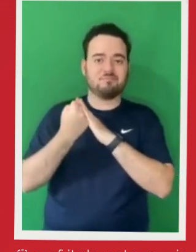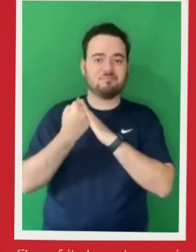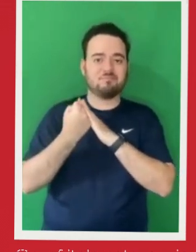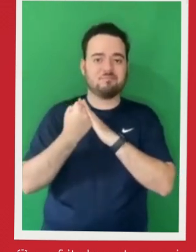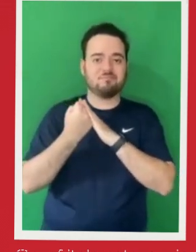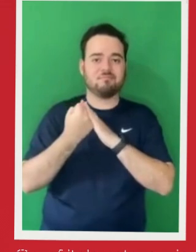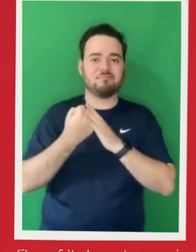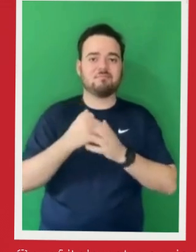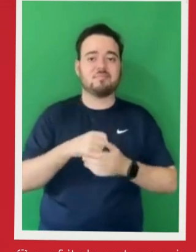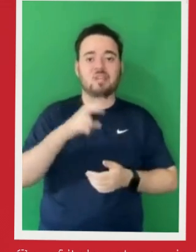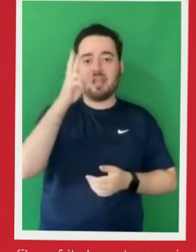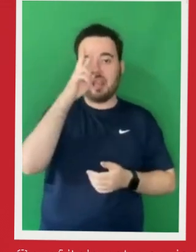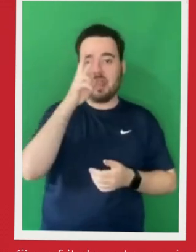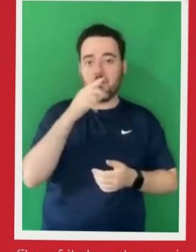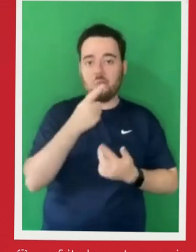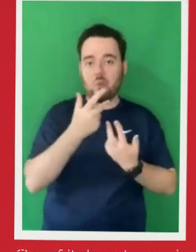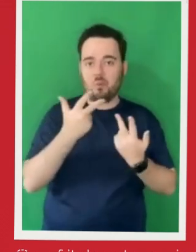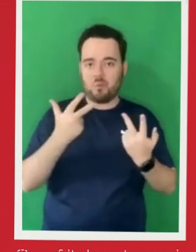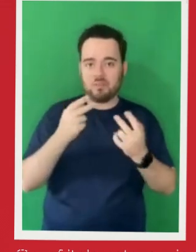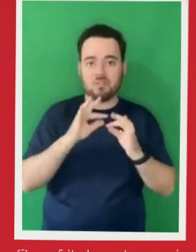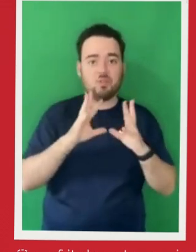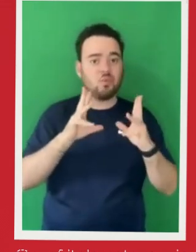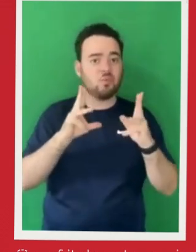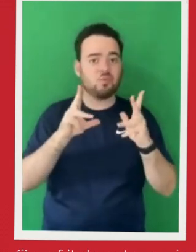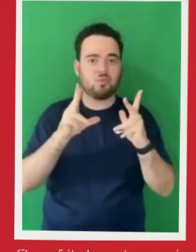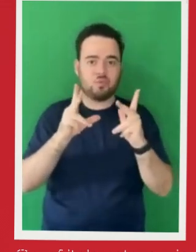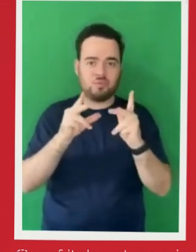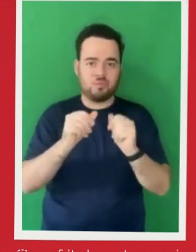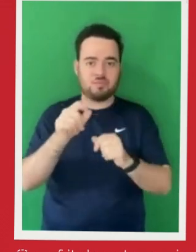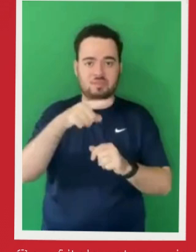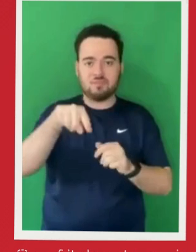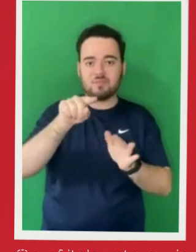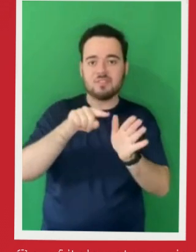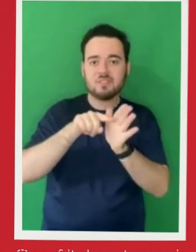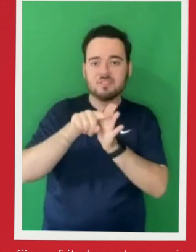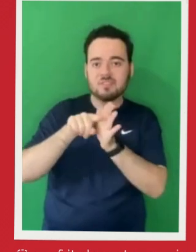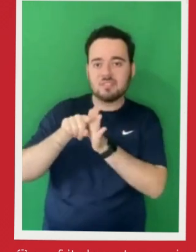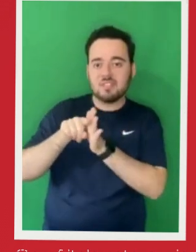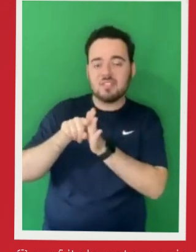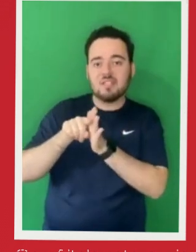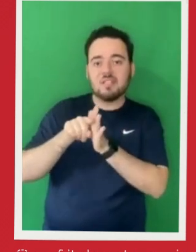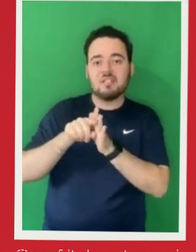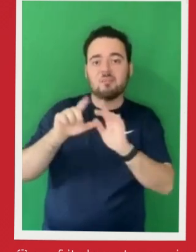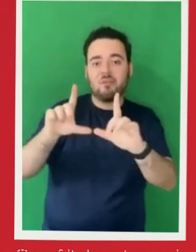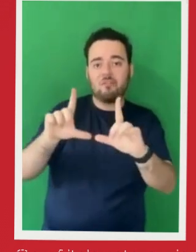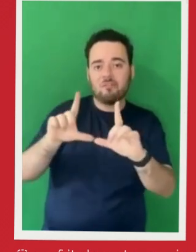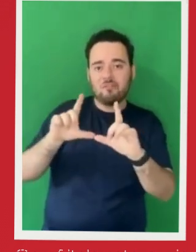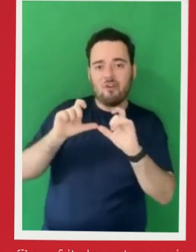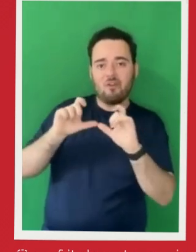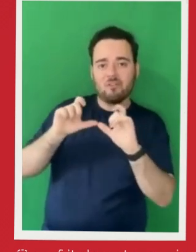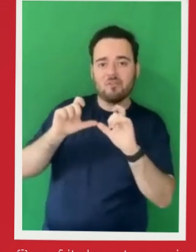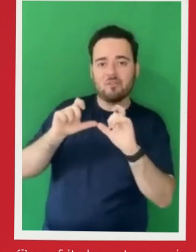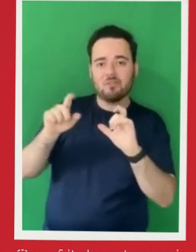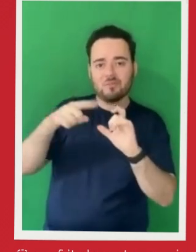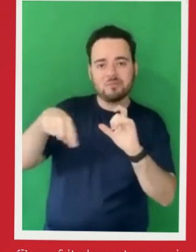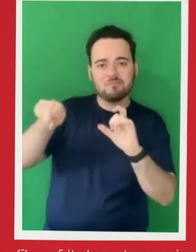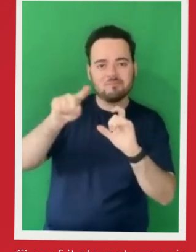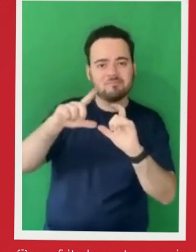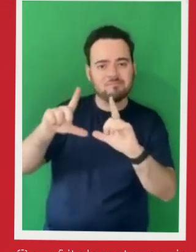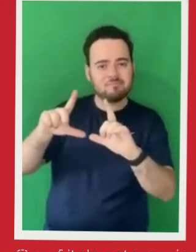hoje. E me lembra uma coisa, todas as vezes que vocês quiserem tirar uma foto de